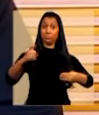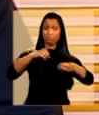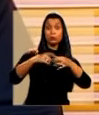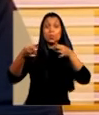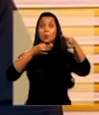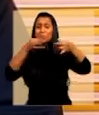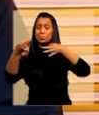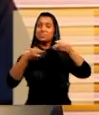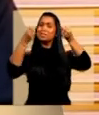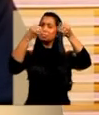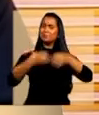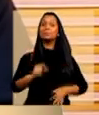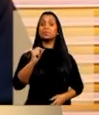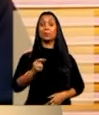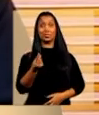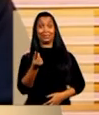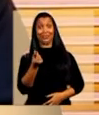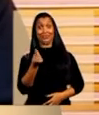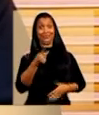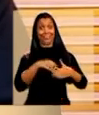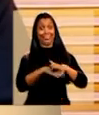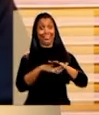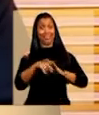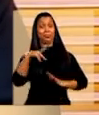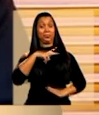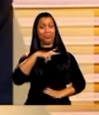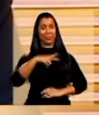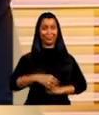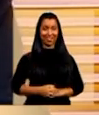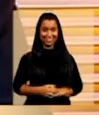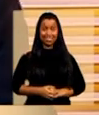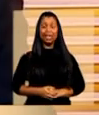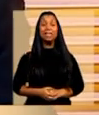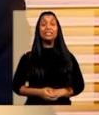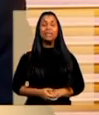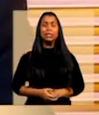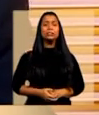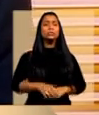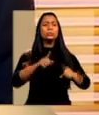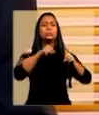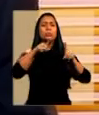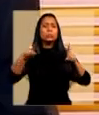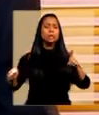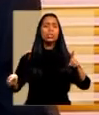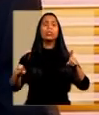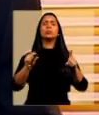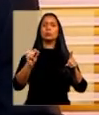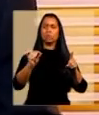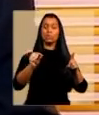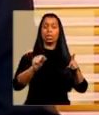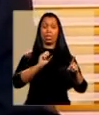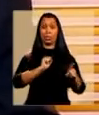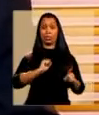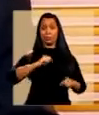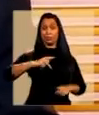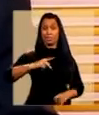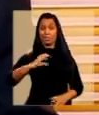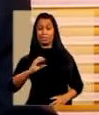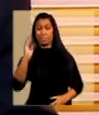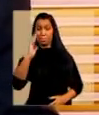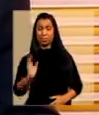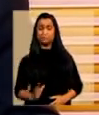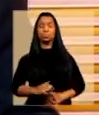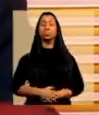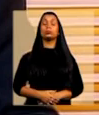De volta com o Ponto de Vista, falando sobre finanças pessoais. Deixa eu passar um dado aí para vocês. Uma pesquisa do SPC